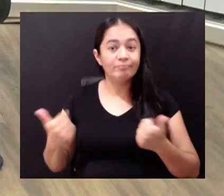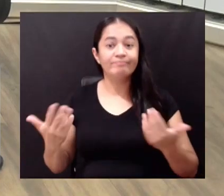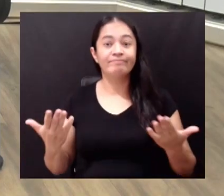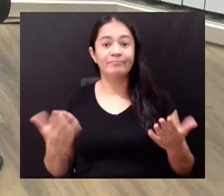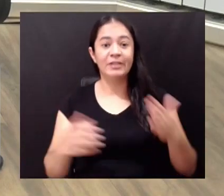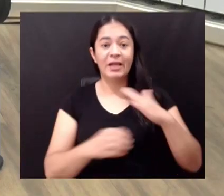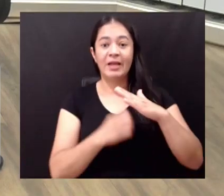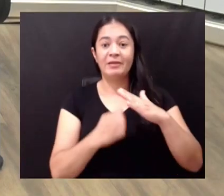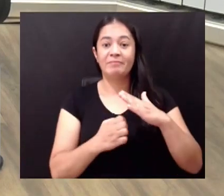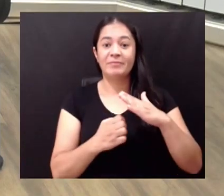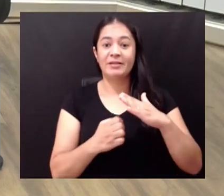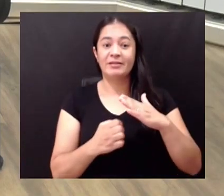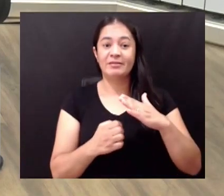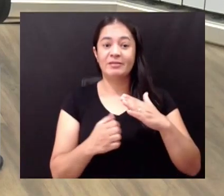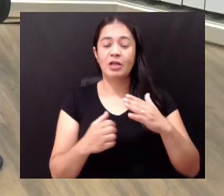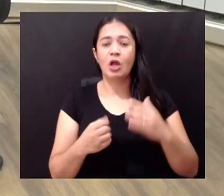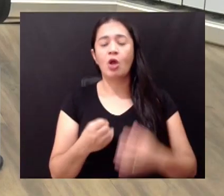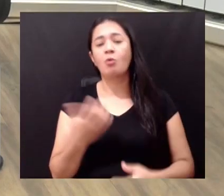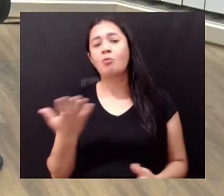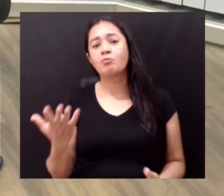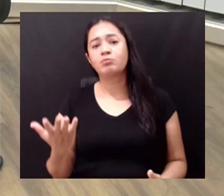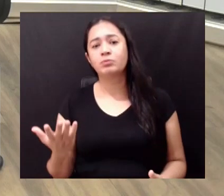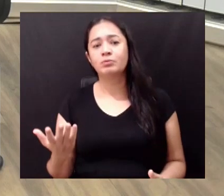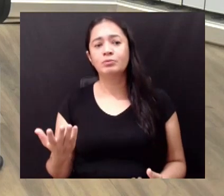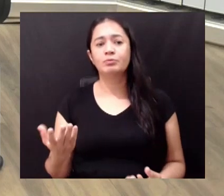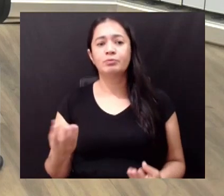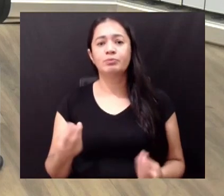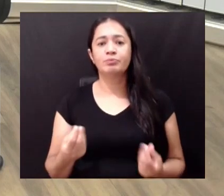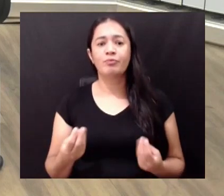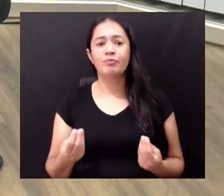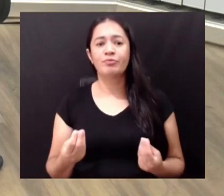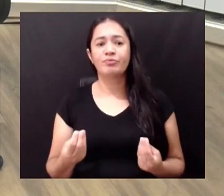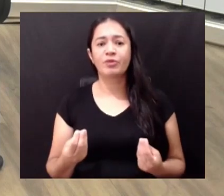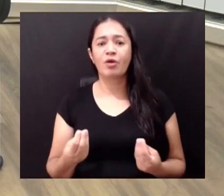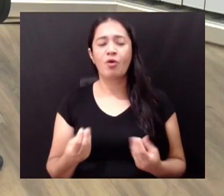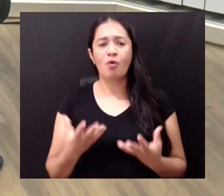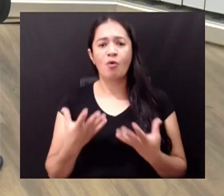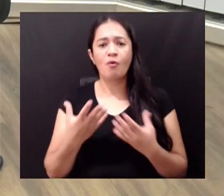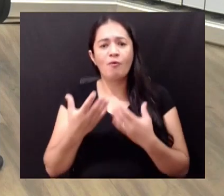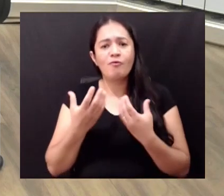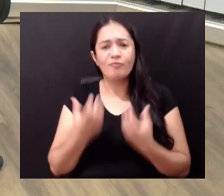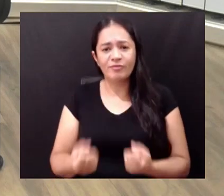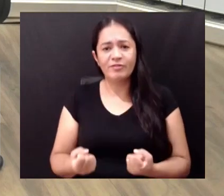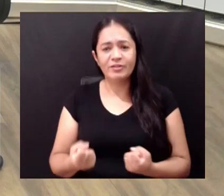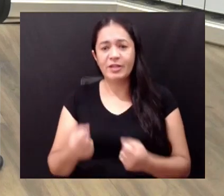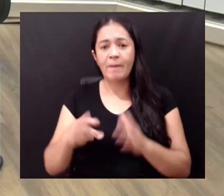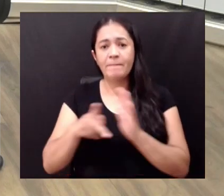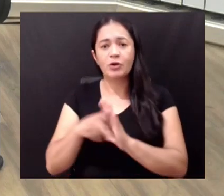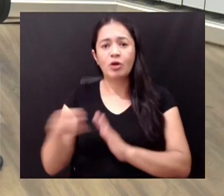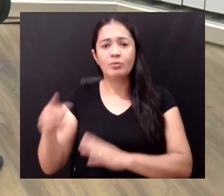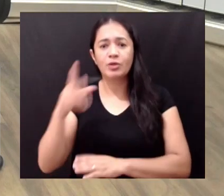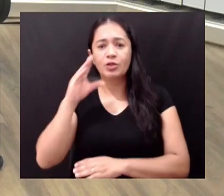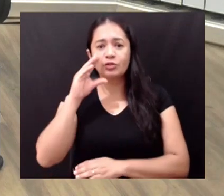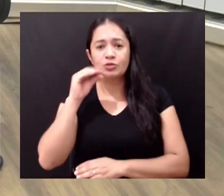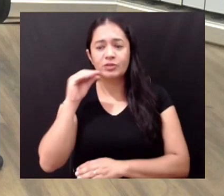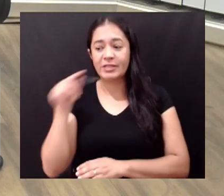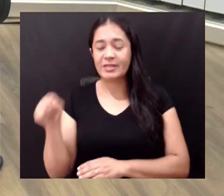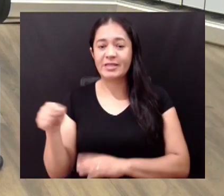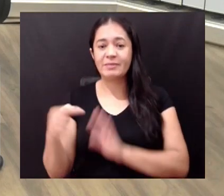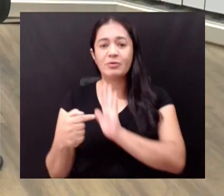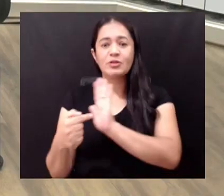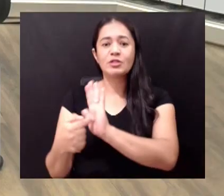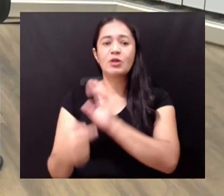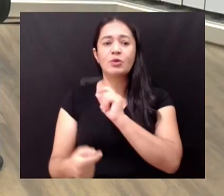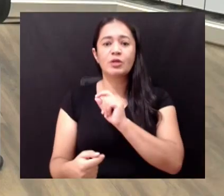favorável. Qual deve ser o favorável para esse funcionário, né? Apresentar para ele um modelo favorável